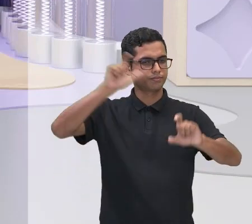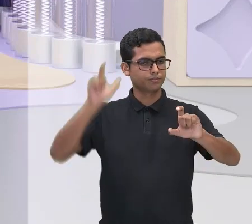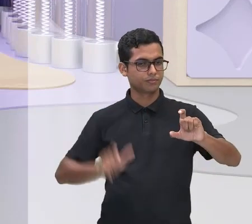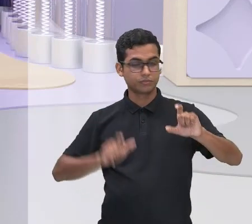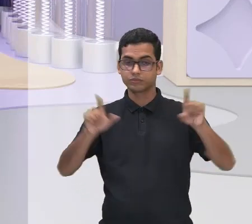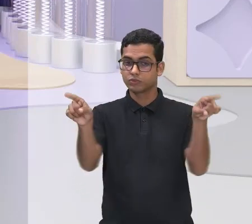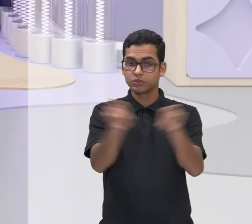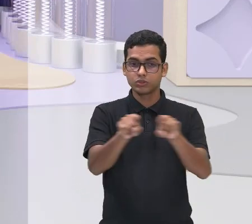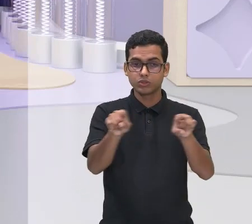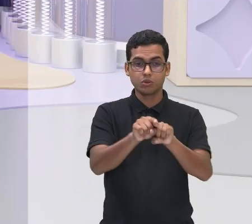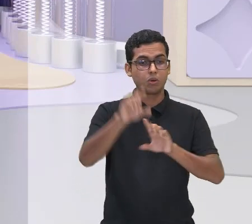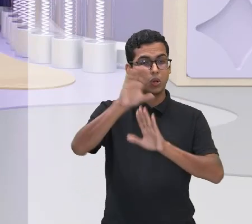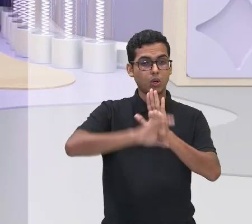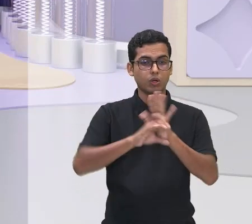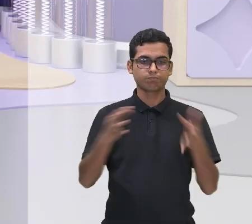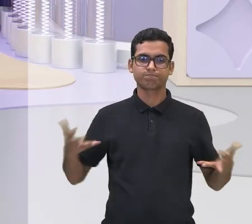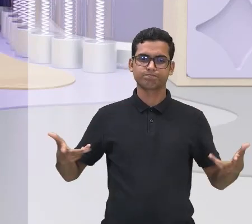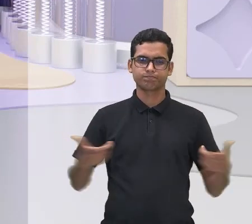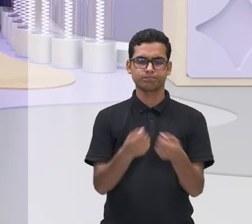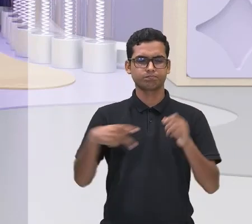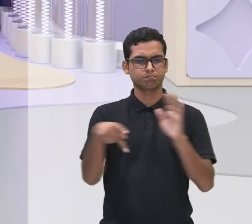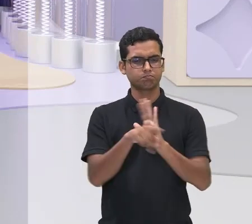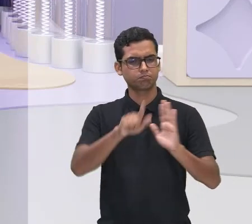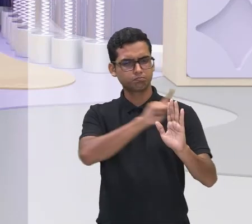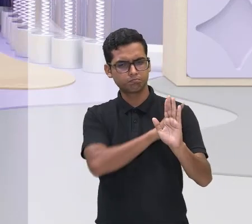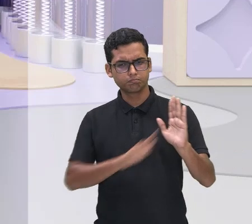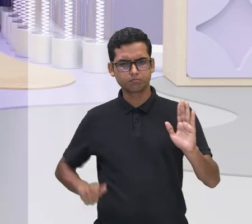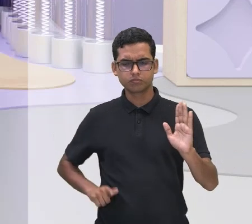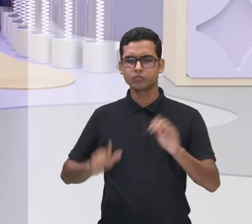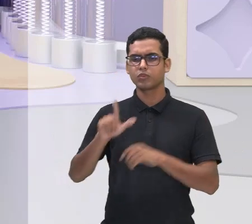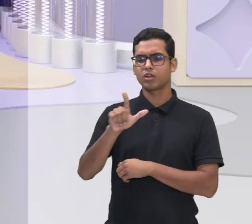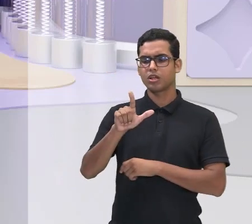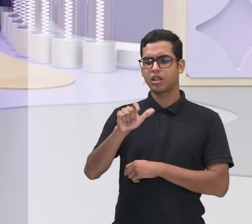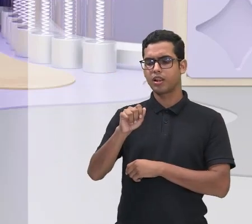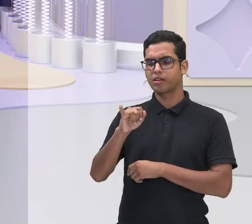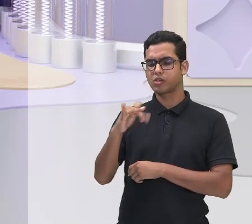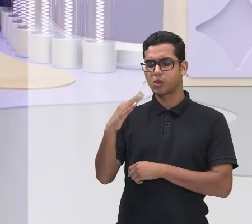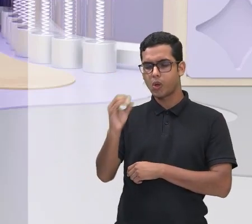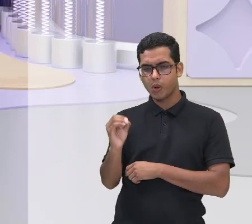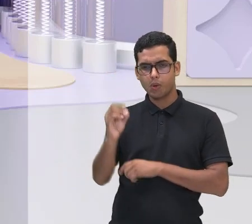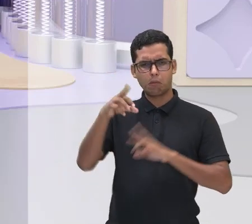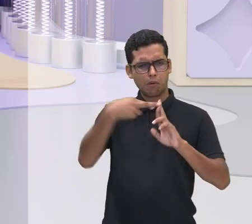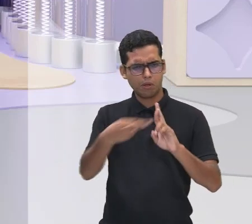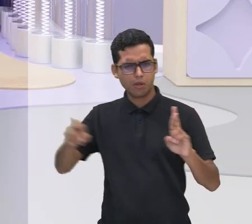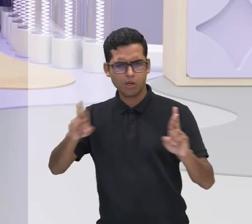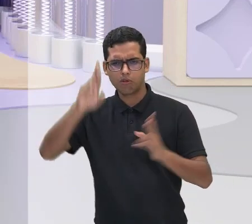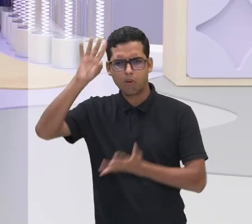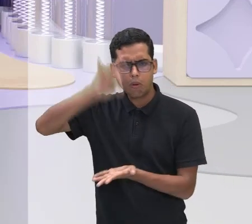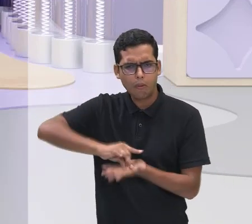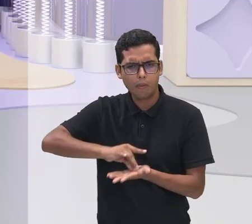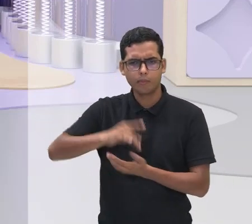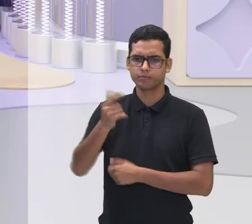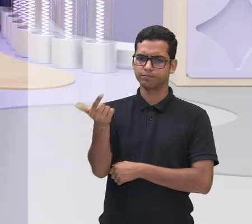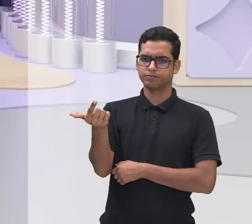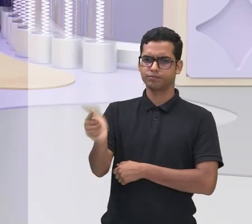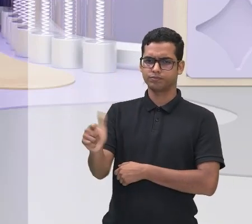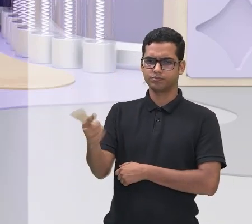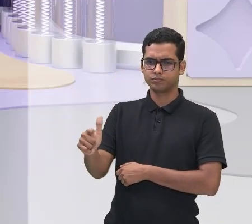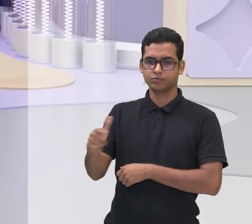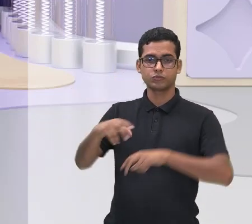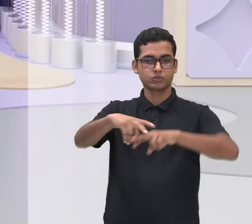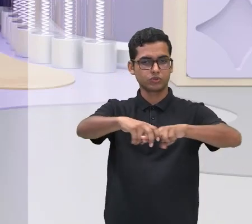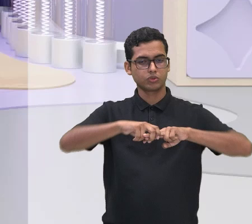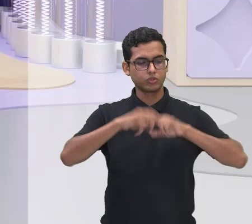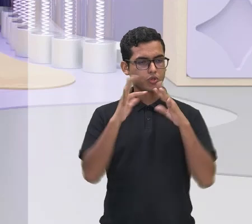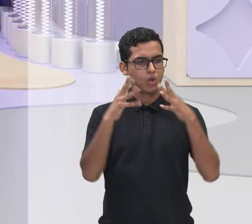Outro conceito muito bom. Né? O Estado laico, ele é um Estado que não tem religião oficial. Por isso mesmo, todas